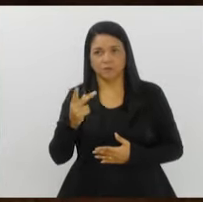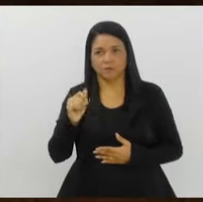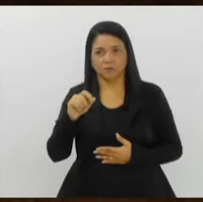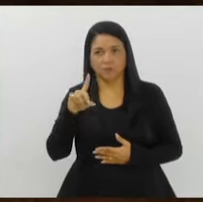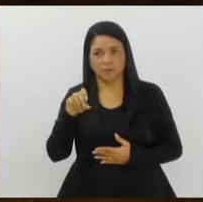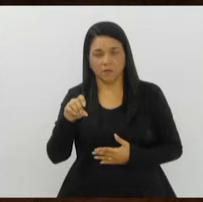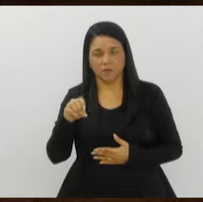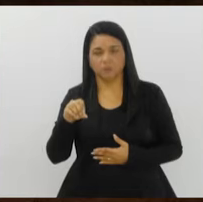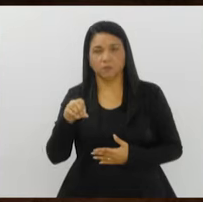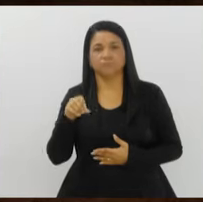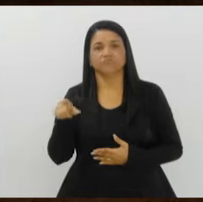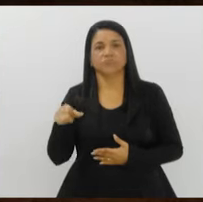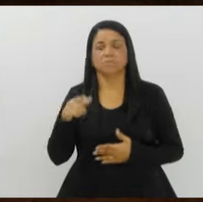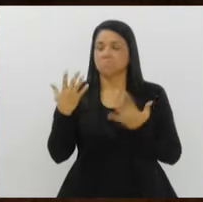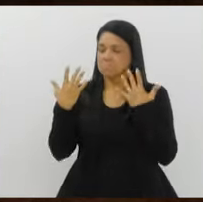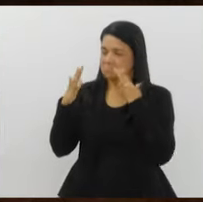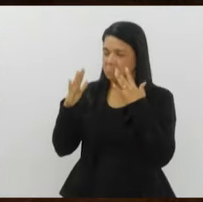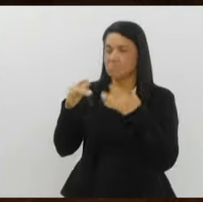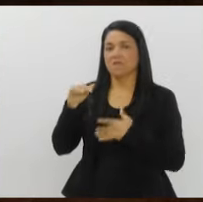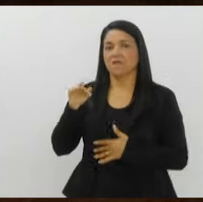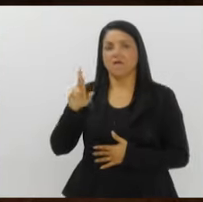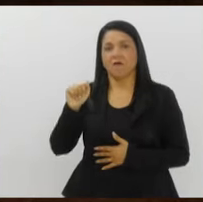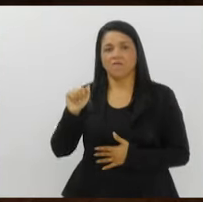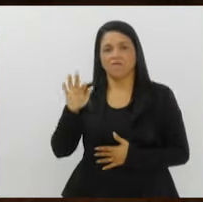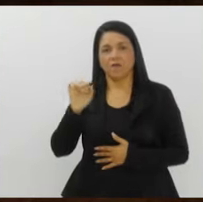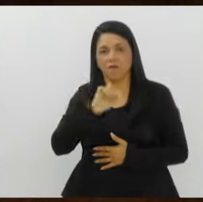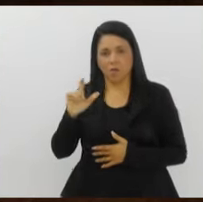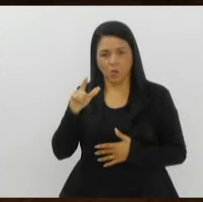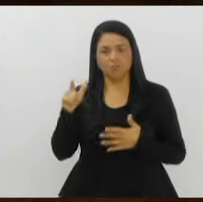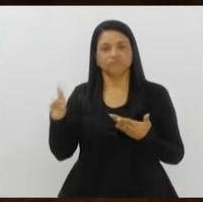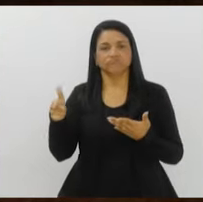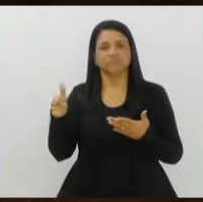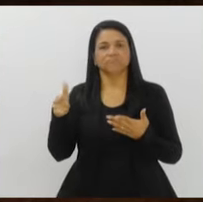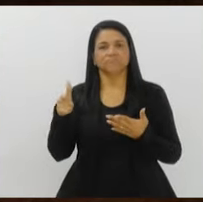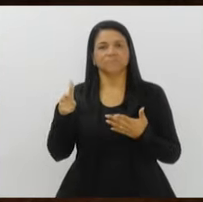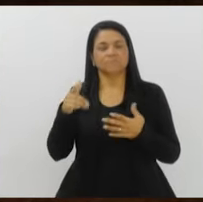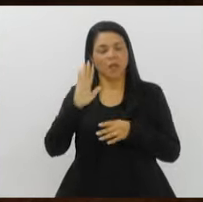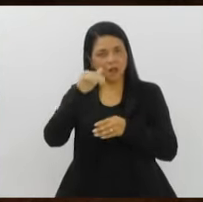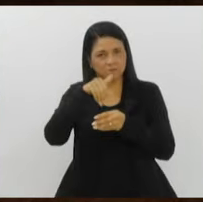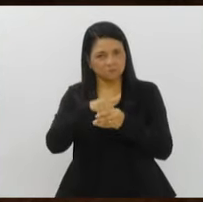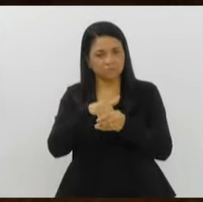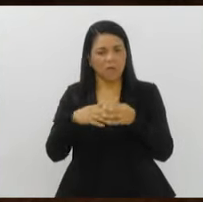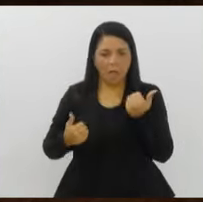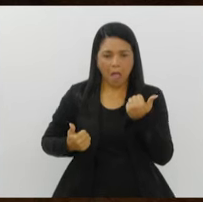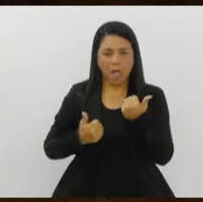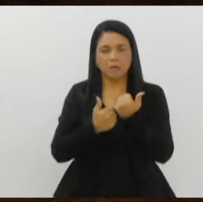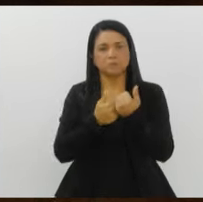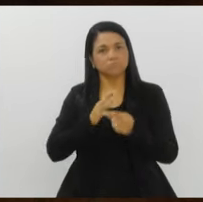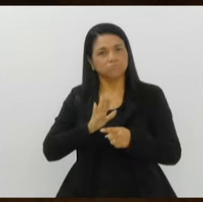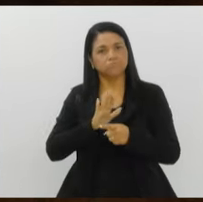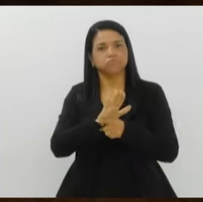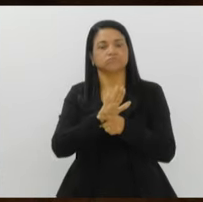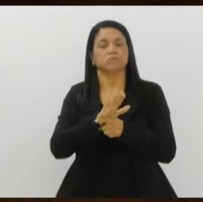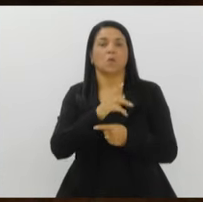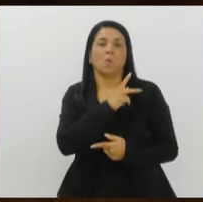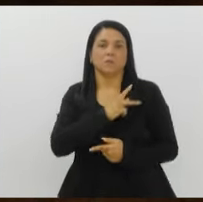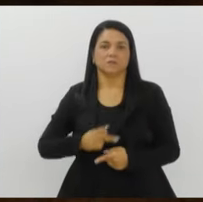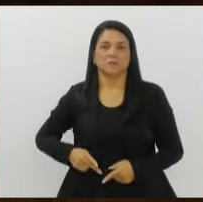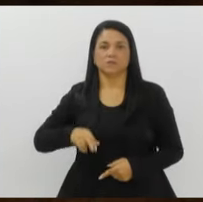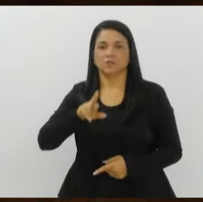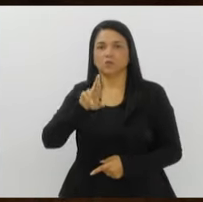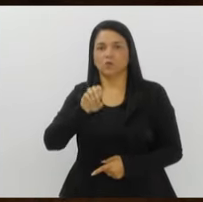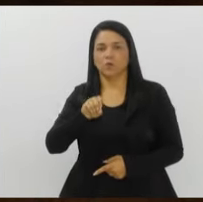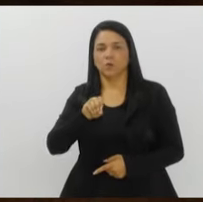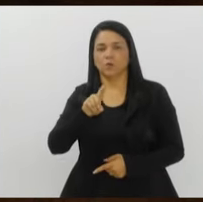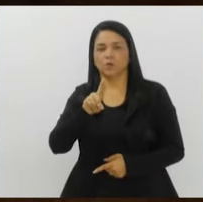Nobre por sua eleição e eu tenho certeza que ele vai auxiliar muito o nosso presidente Rodrigo Bacelar e toda a mesa